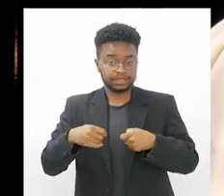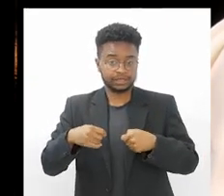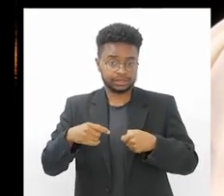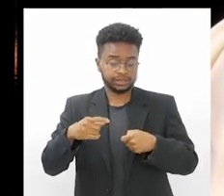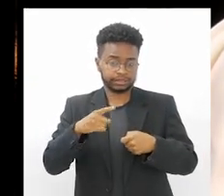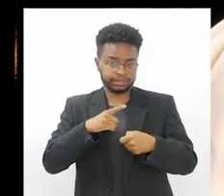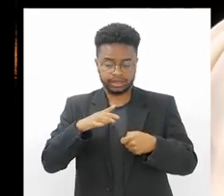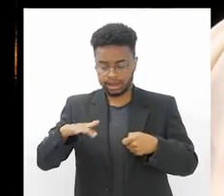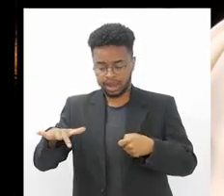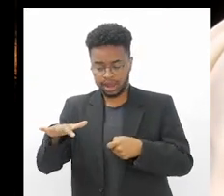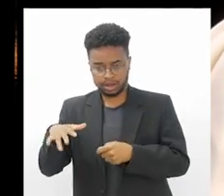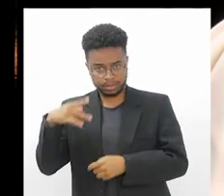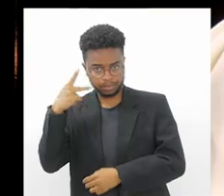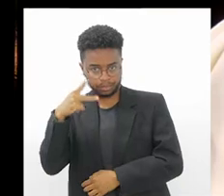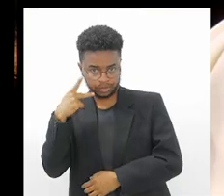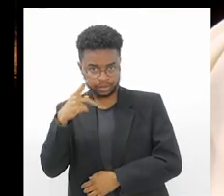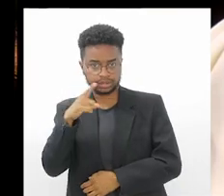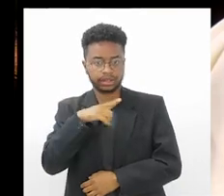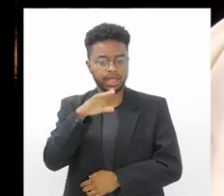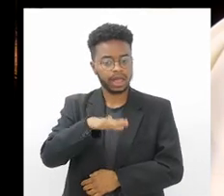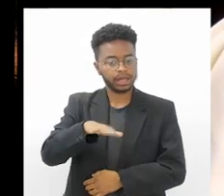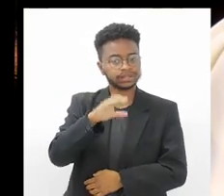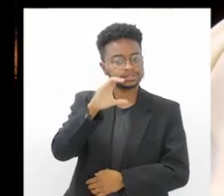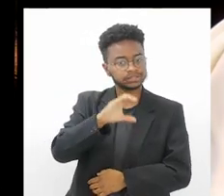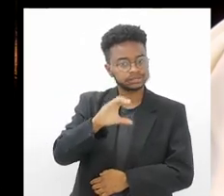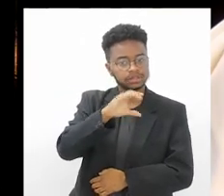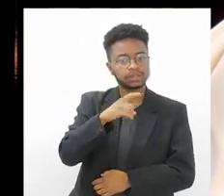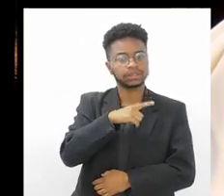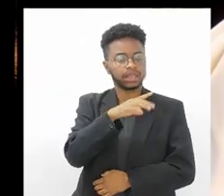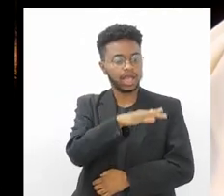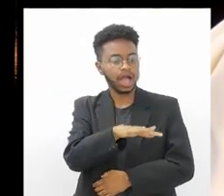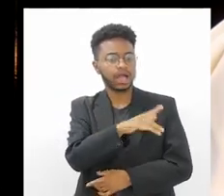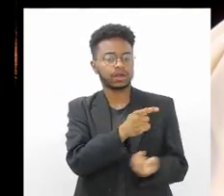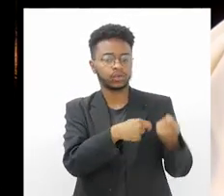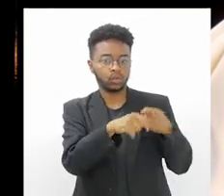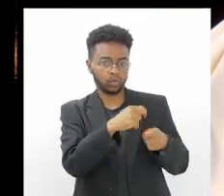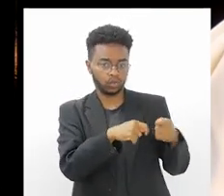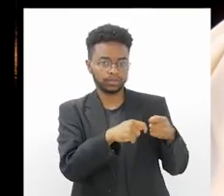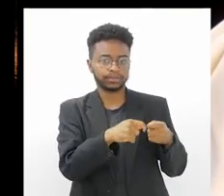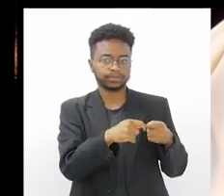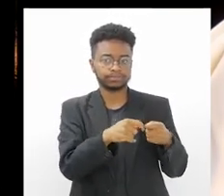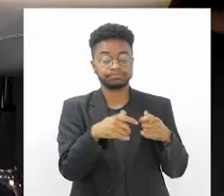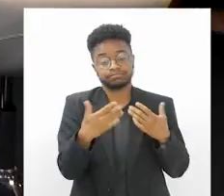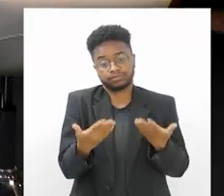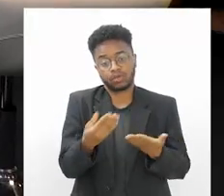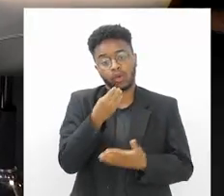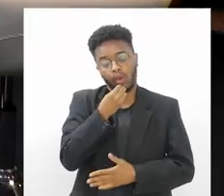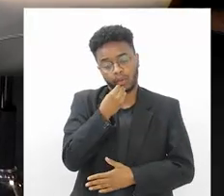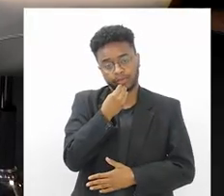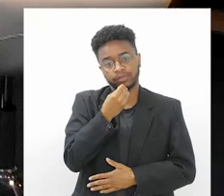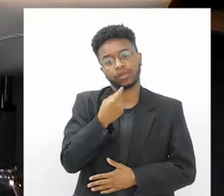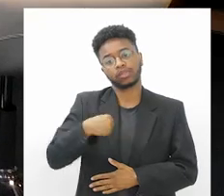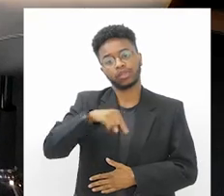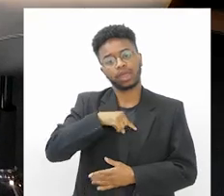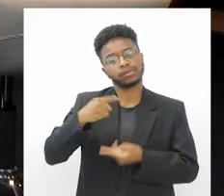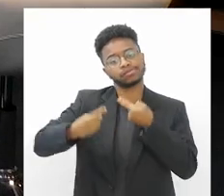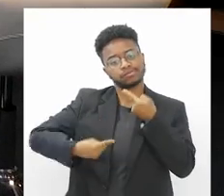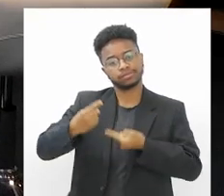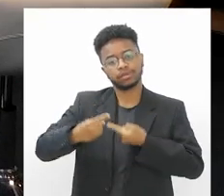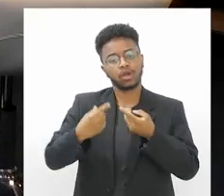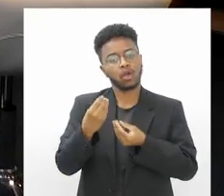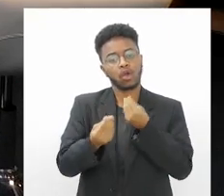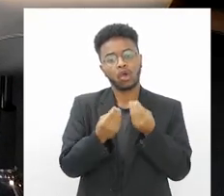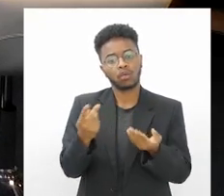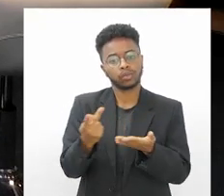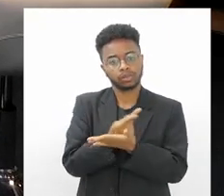Então você tem a esfera política, você tem a esfera científica, você tem a esfera econômica. E aí, claro que a gente vai bater mais papo sobre isso, de